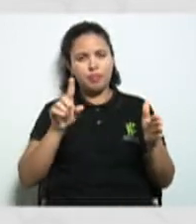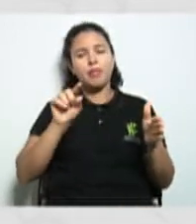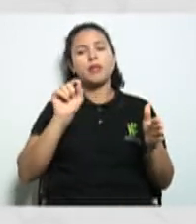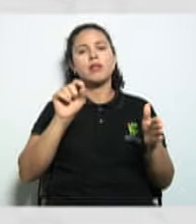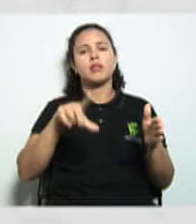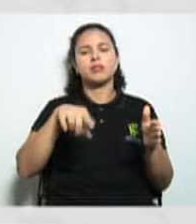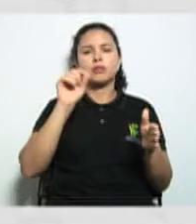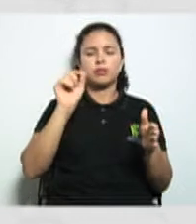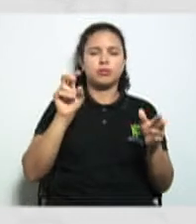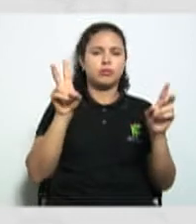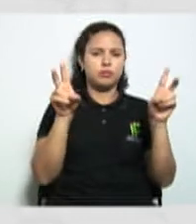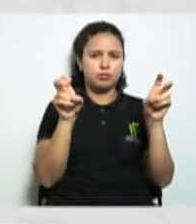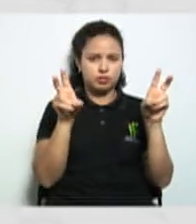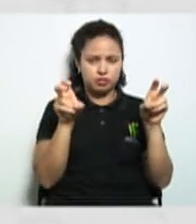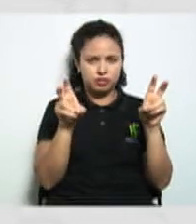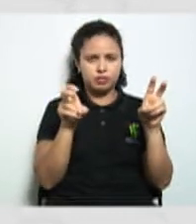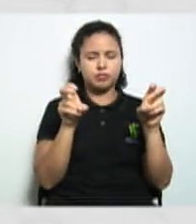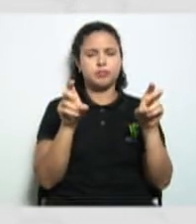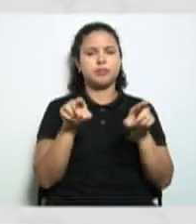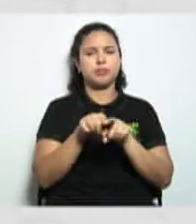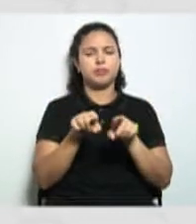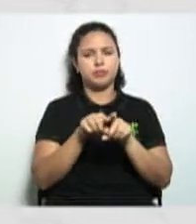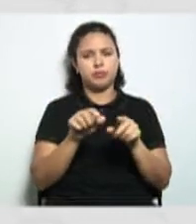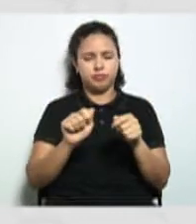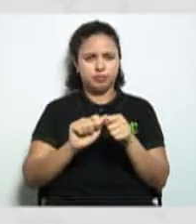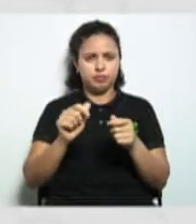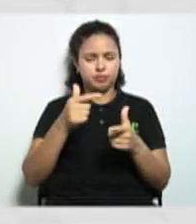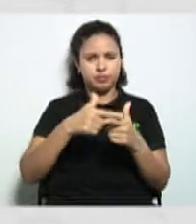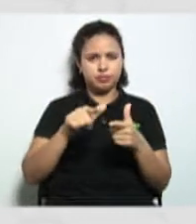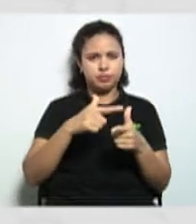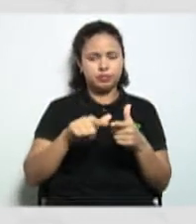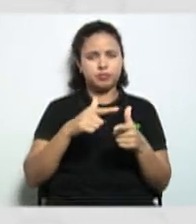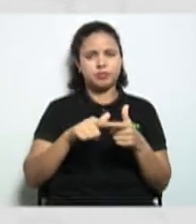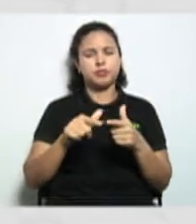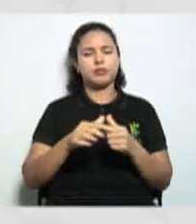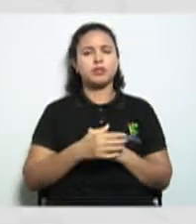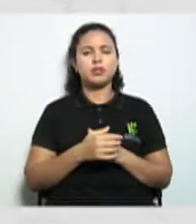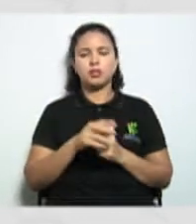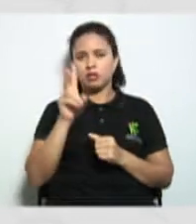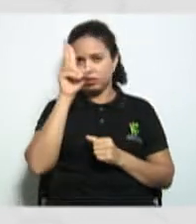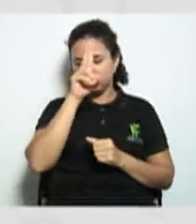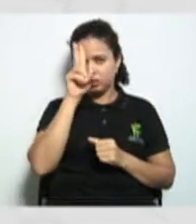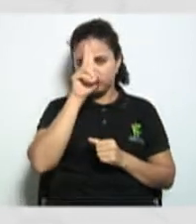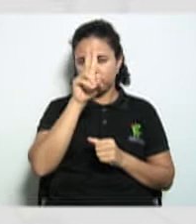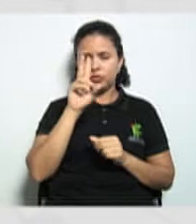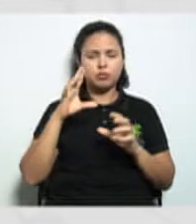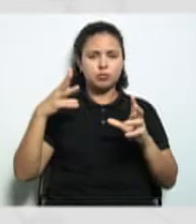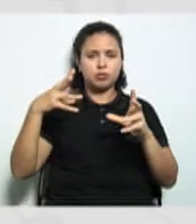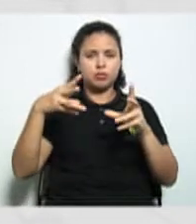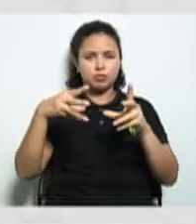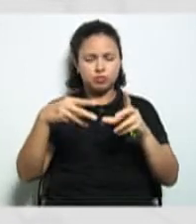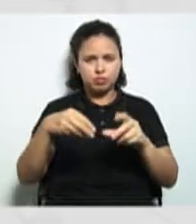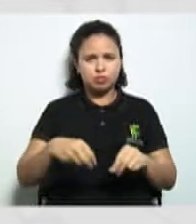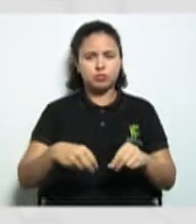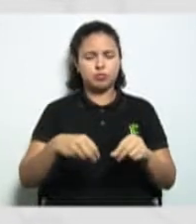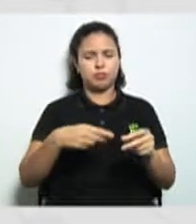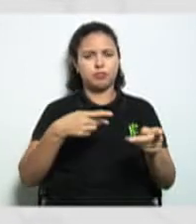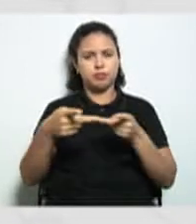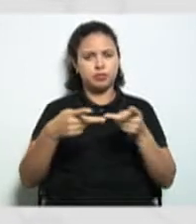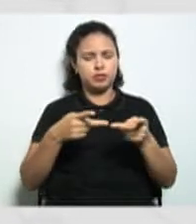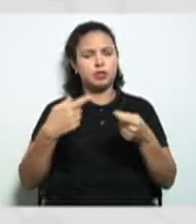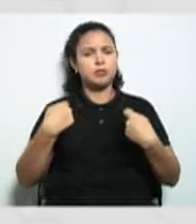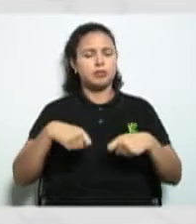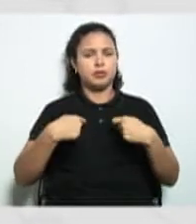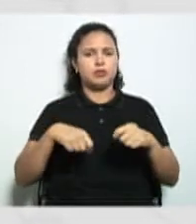e a formulação do problema. Então, lembra lá que o que move tudo, o que gera é a pergunta, é o problema. Então, eu